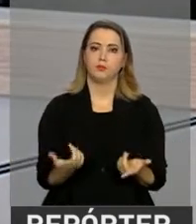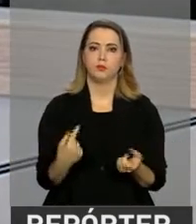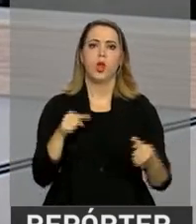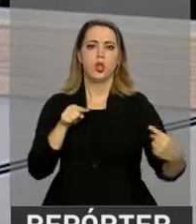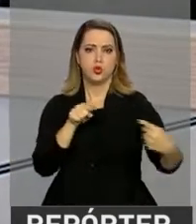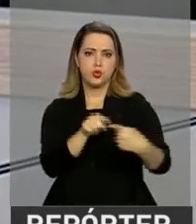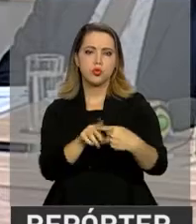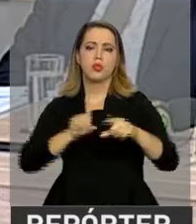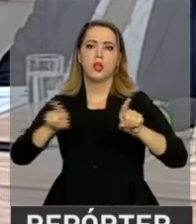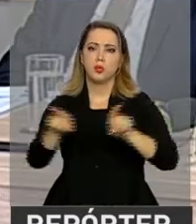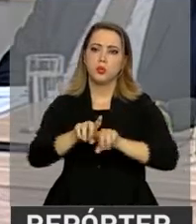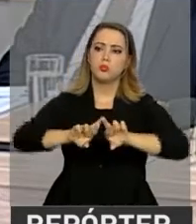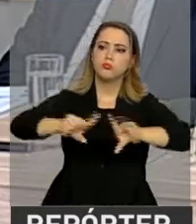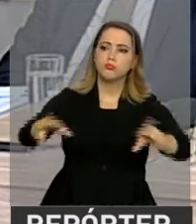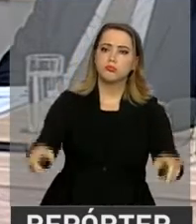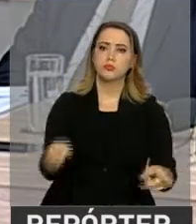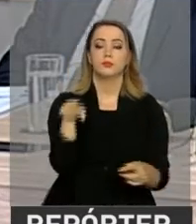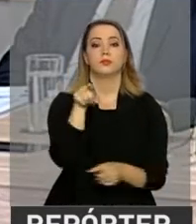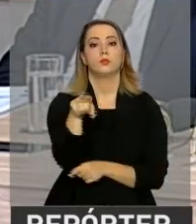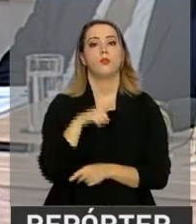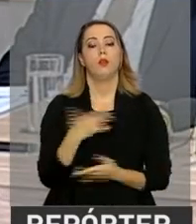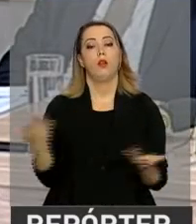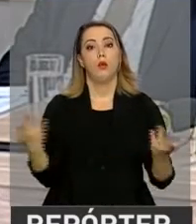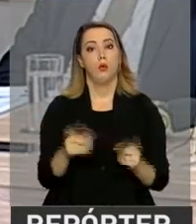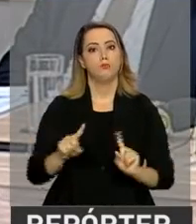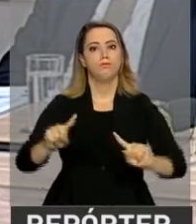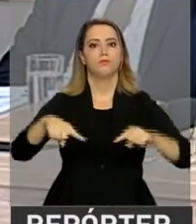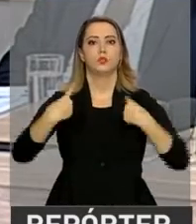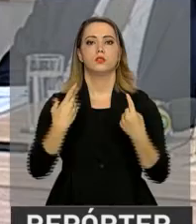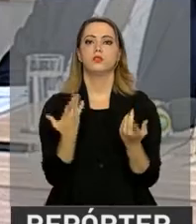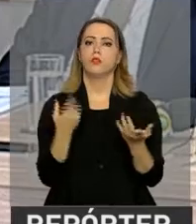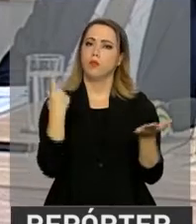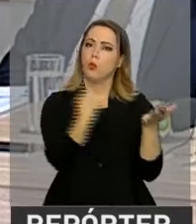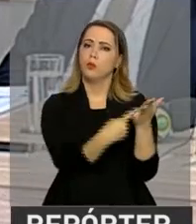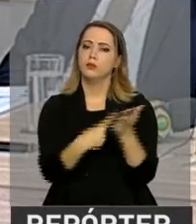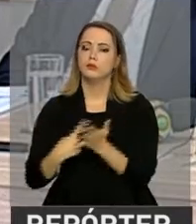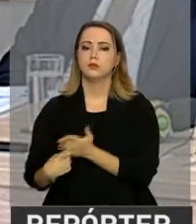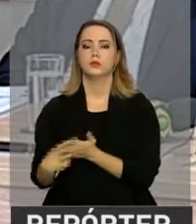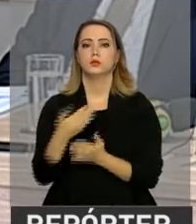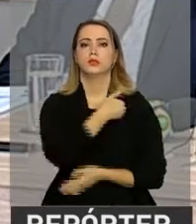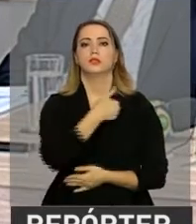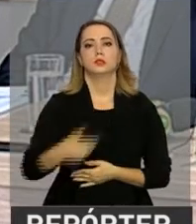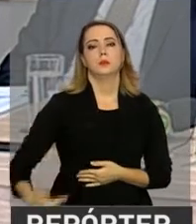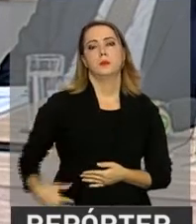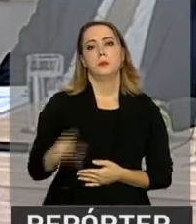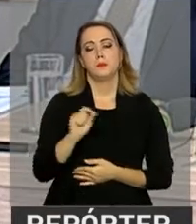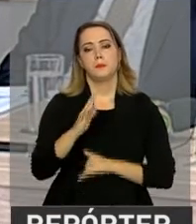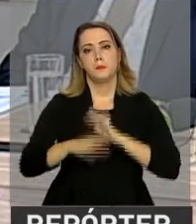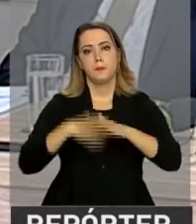diretos e indiretos. Esse é o grande desafio e compromisso do governo.